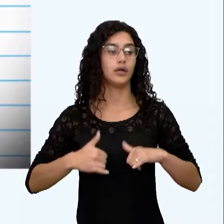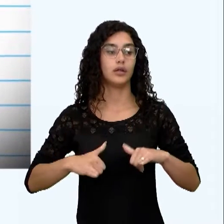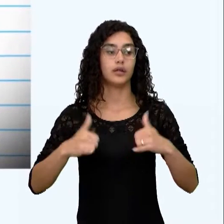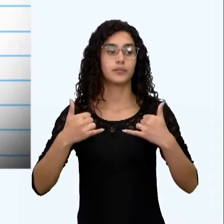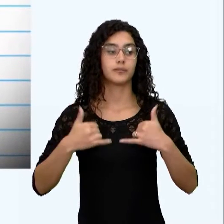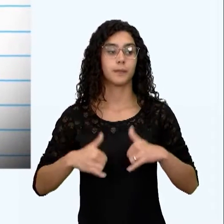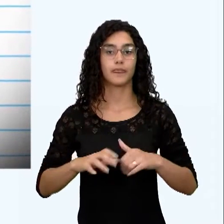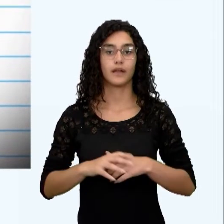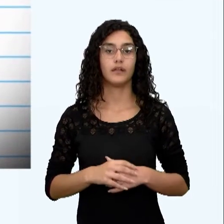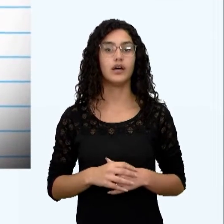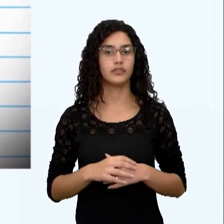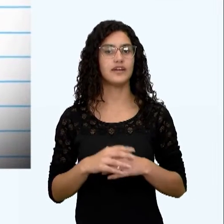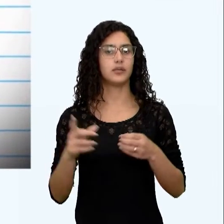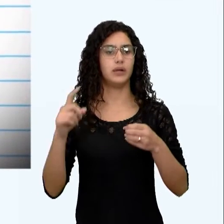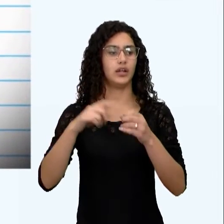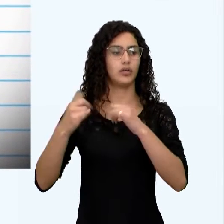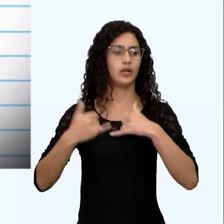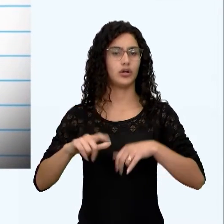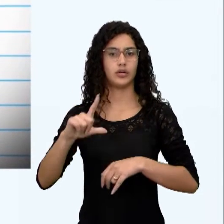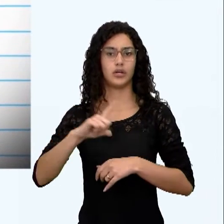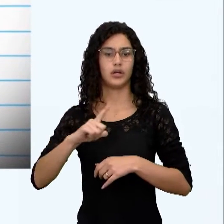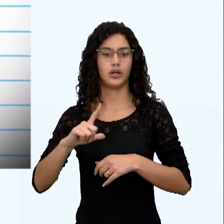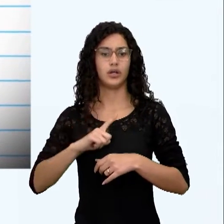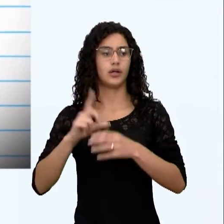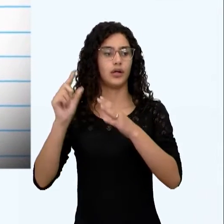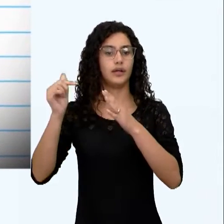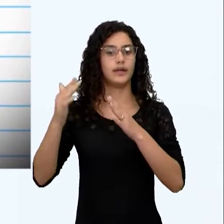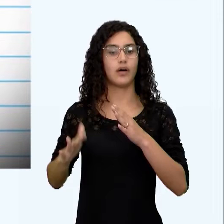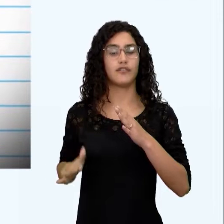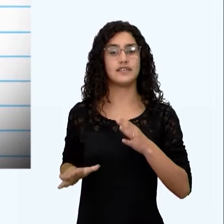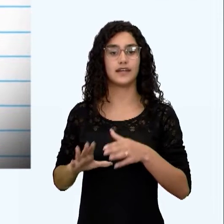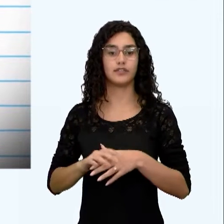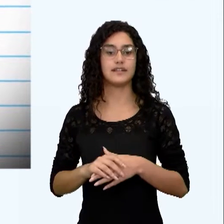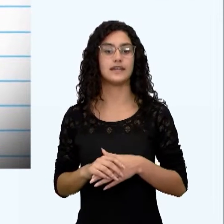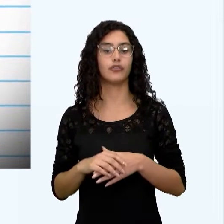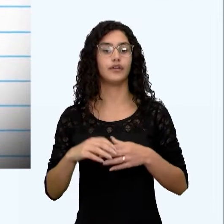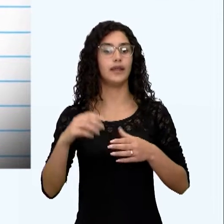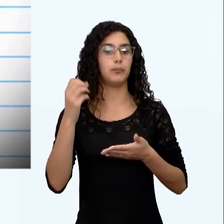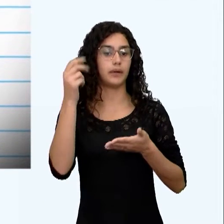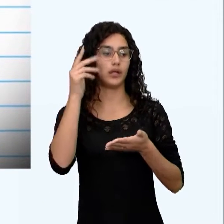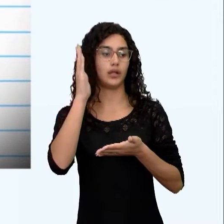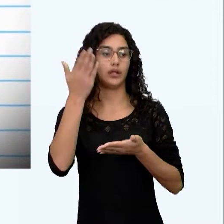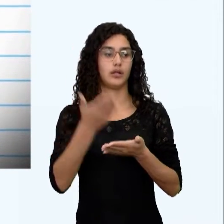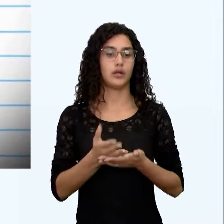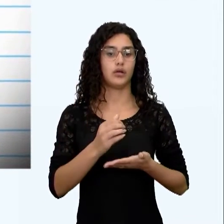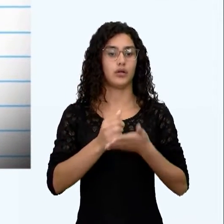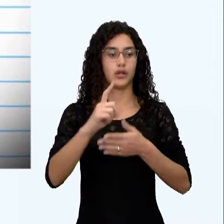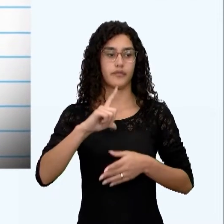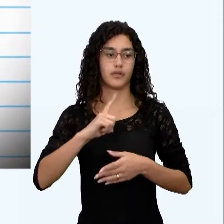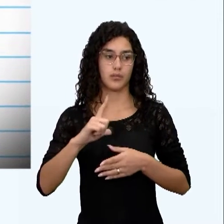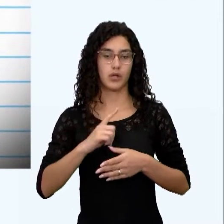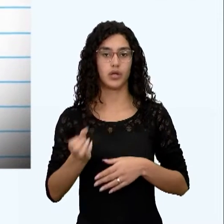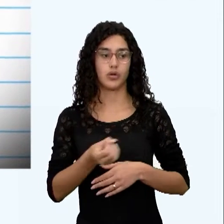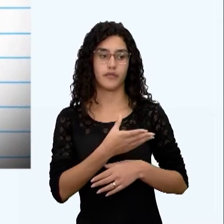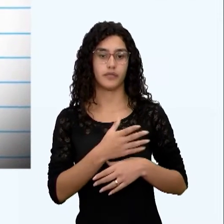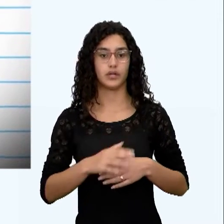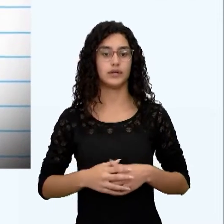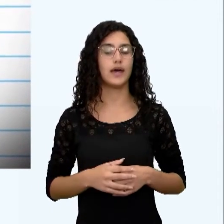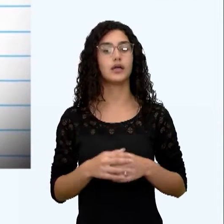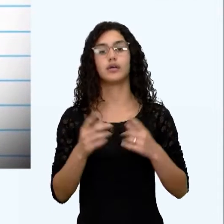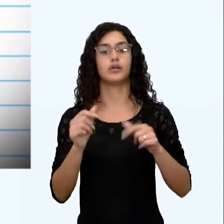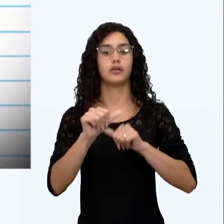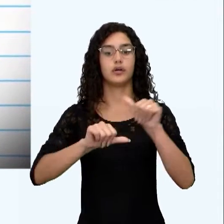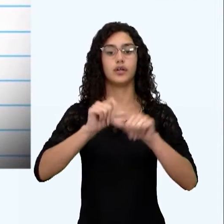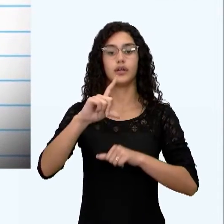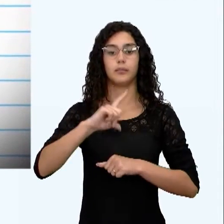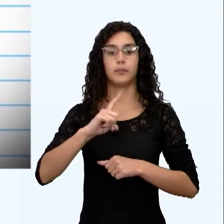não pode ser qualquer energia. Ela tem de ser barata, confiável, sustentável e renovável para todos. Barata, pois caso contrário,